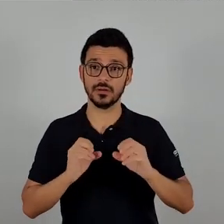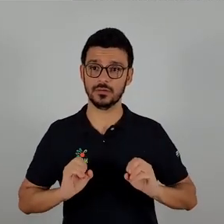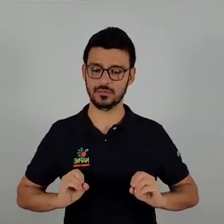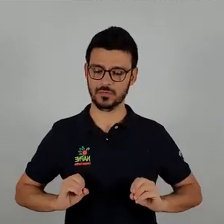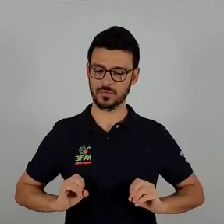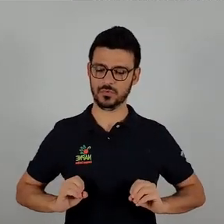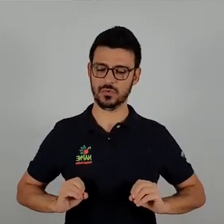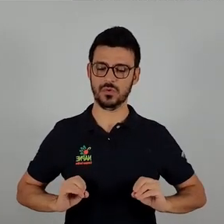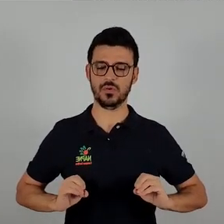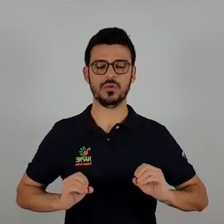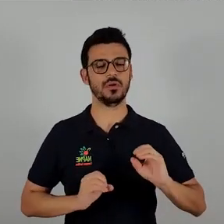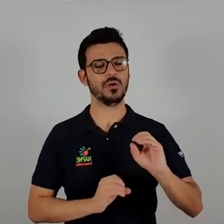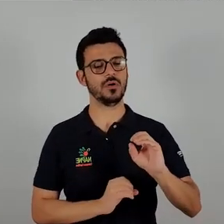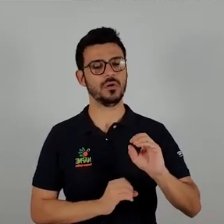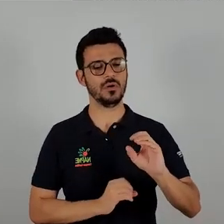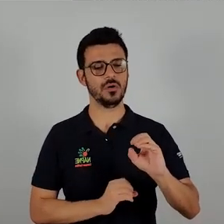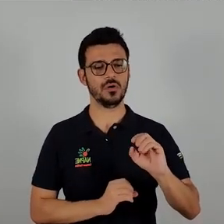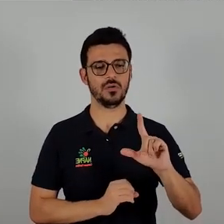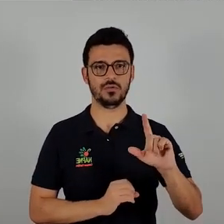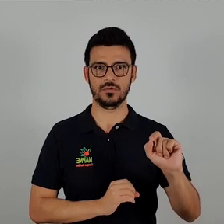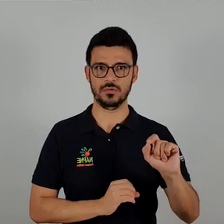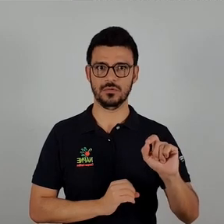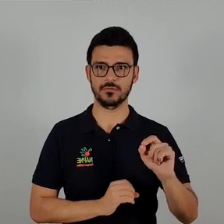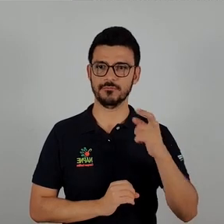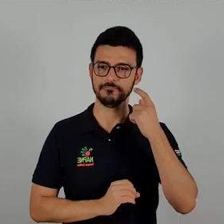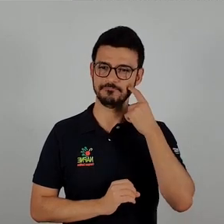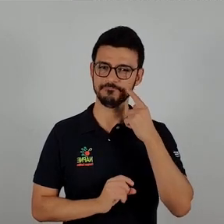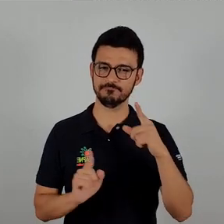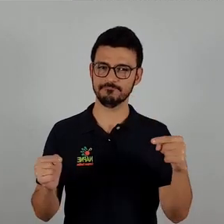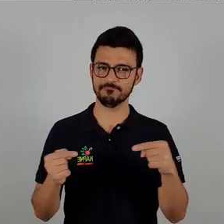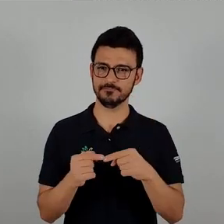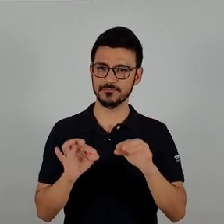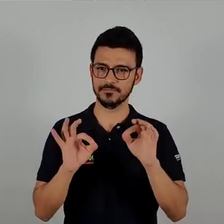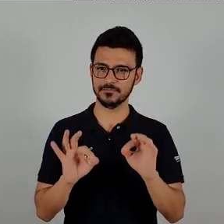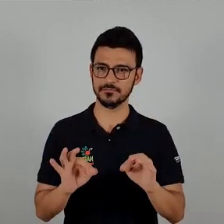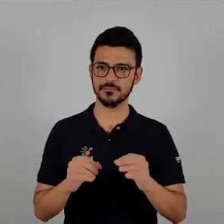anatomia, a gente só pela face já consegue ter bons diagnósticos também, tá?